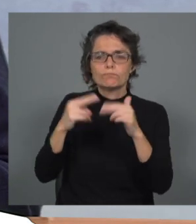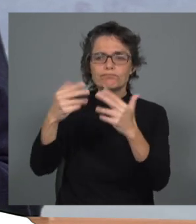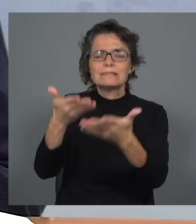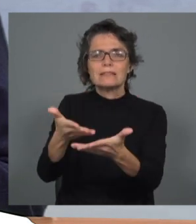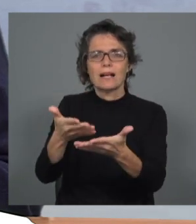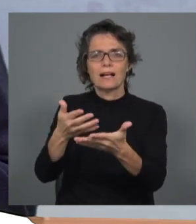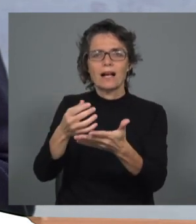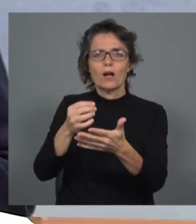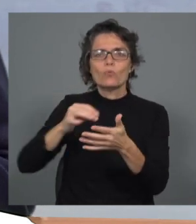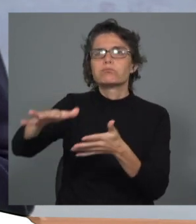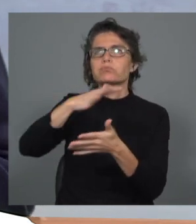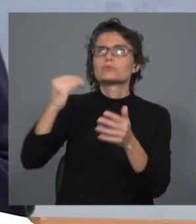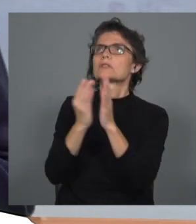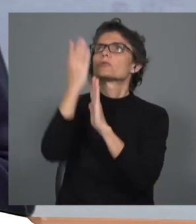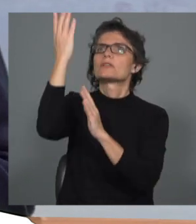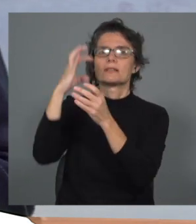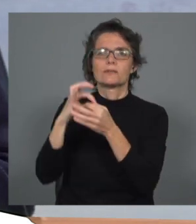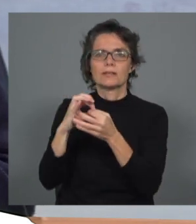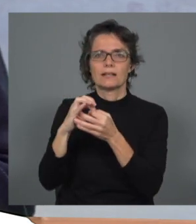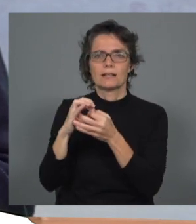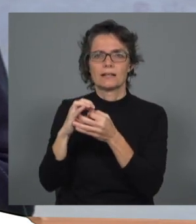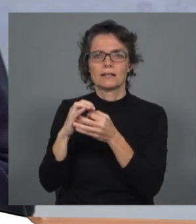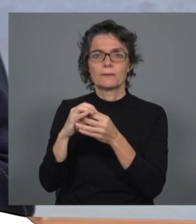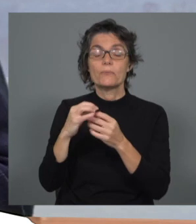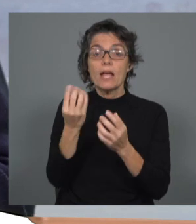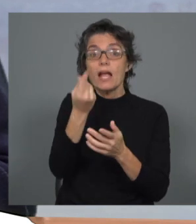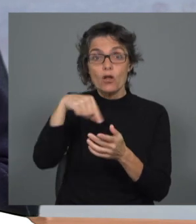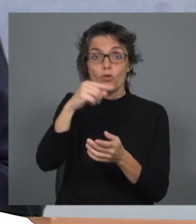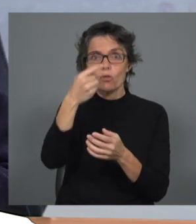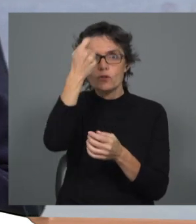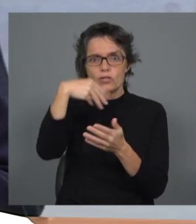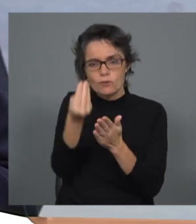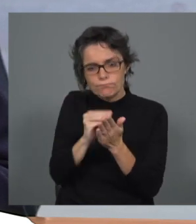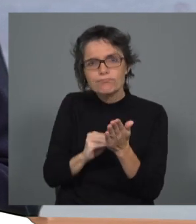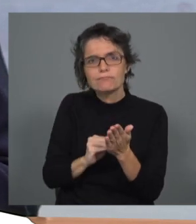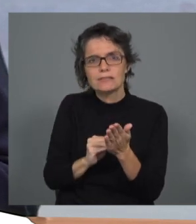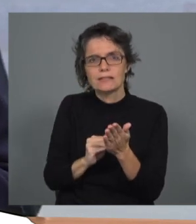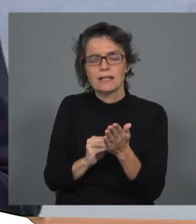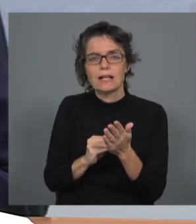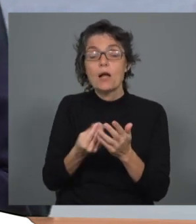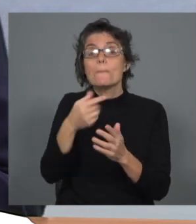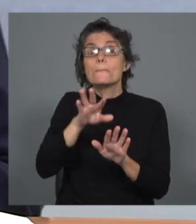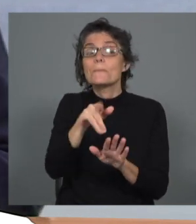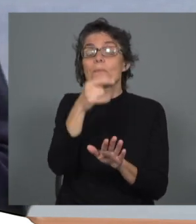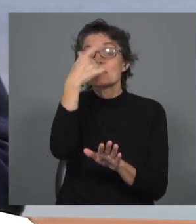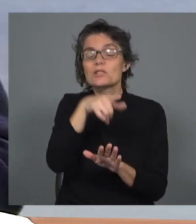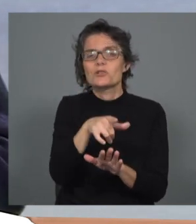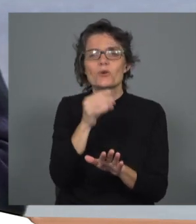inspirar, histórias que muitas vezes, se não se vai ao local, é